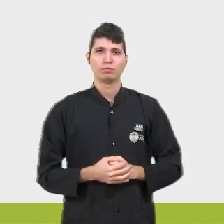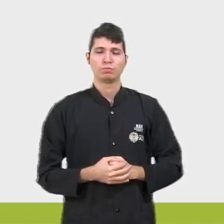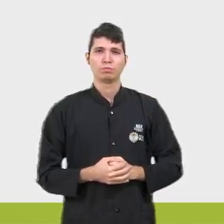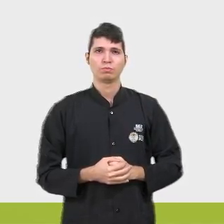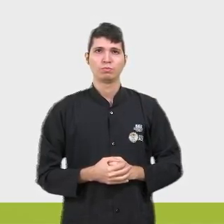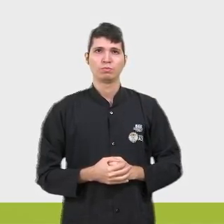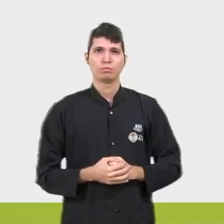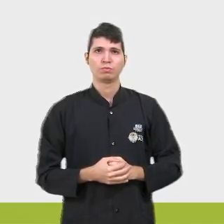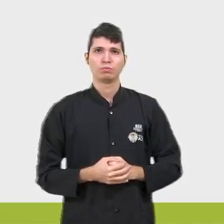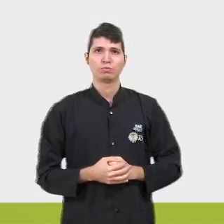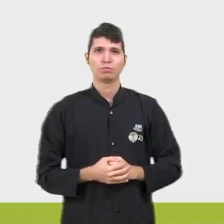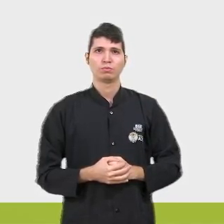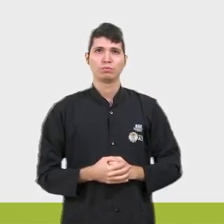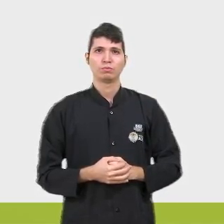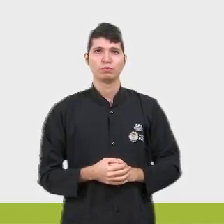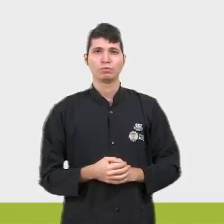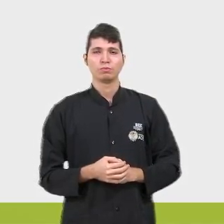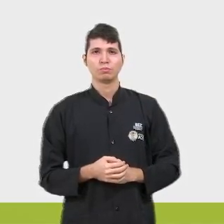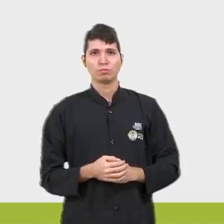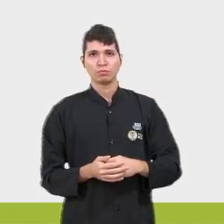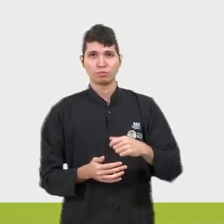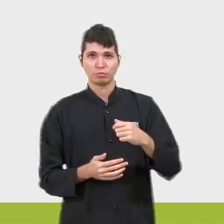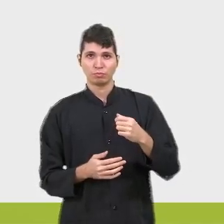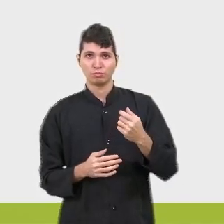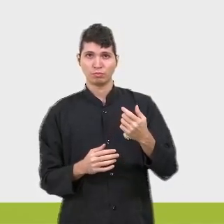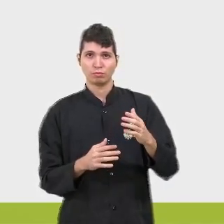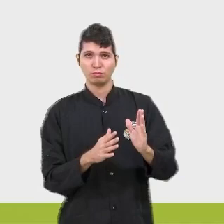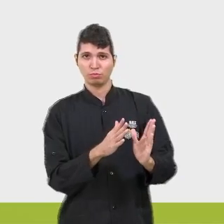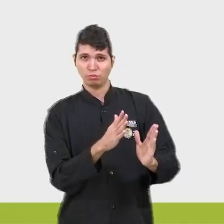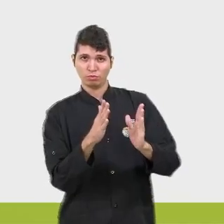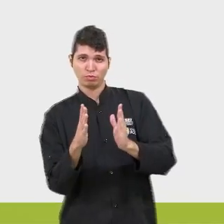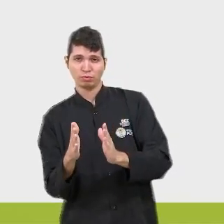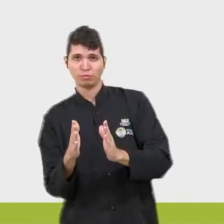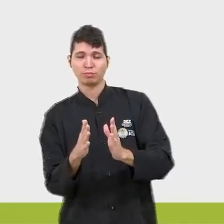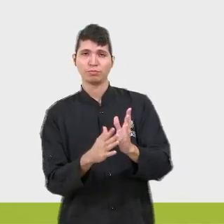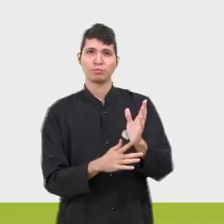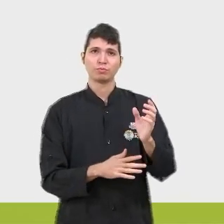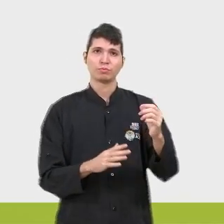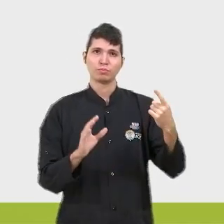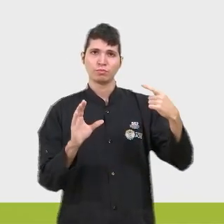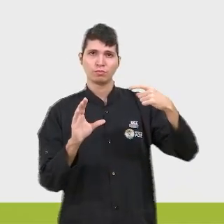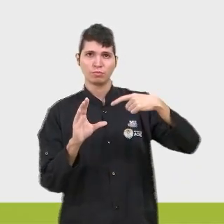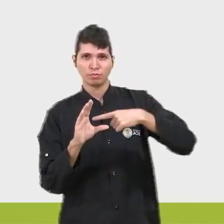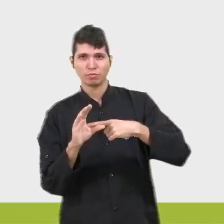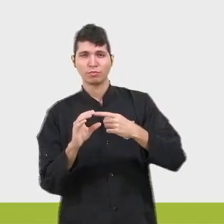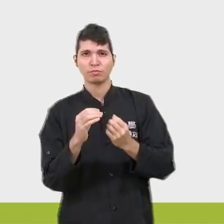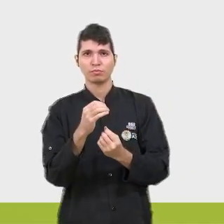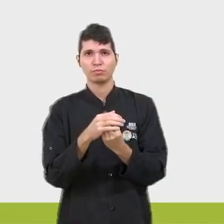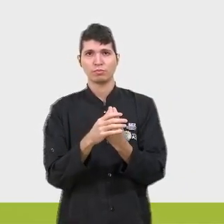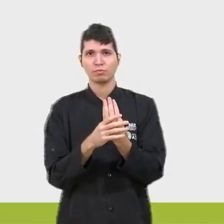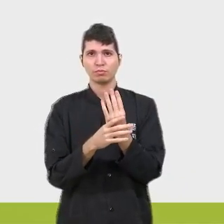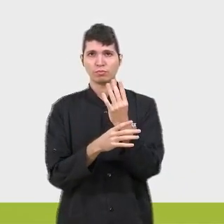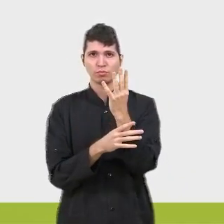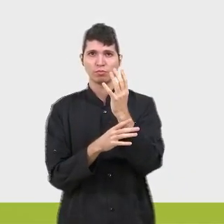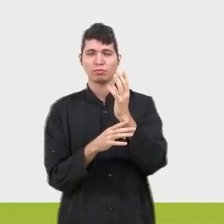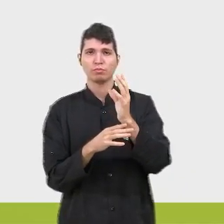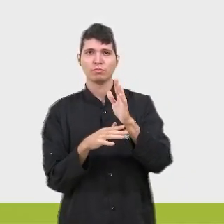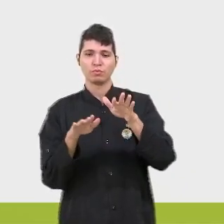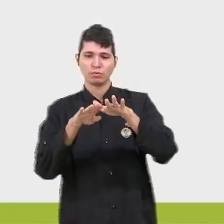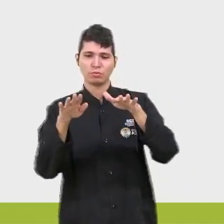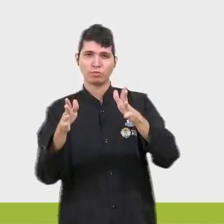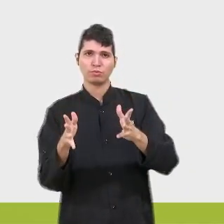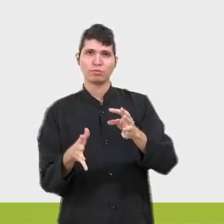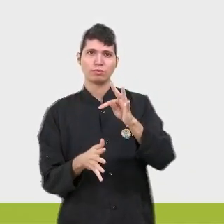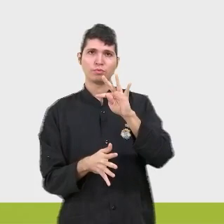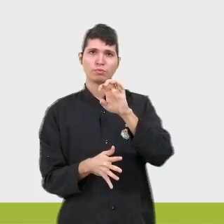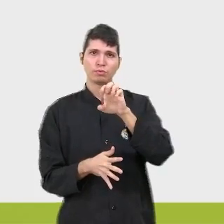lá. Essa segunda fertilização foi importante porque viabilizou a formação de um tecido. Que tecido? Tecido